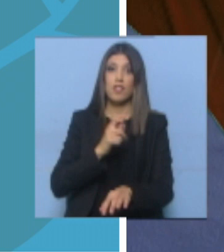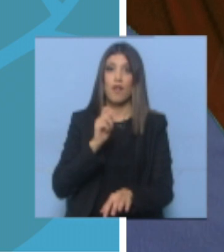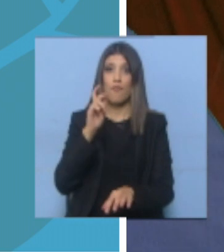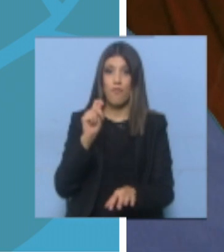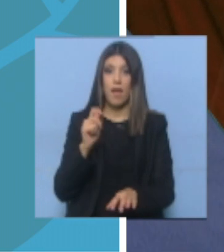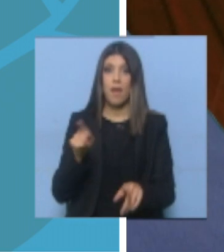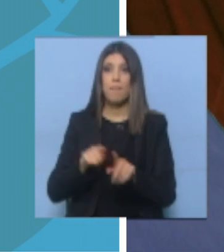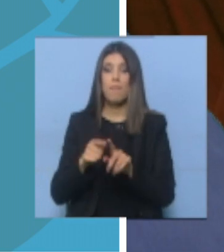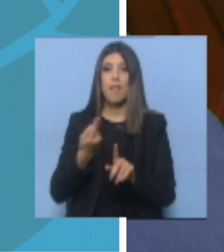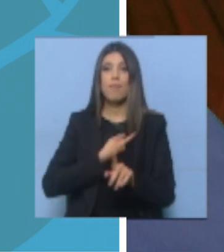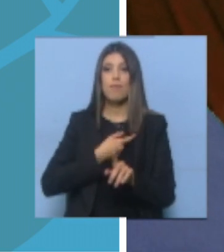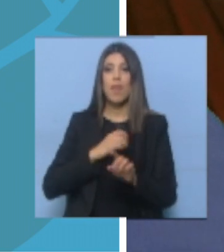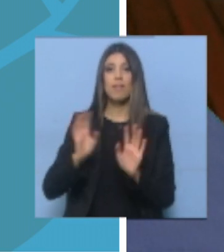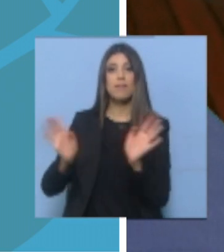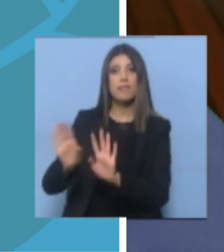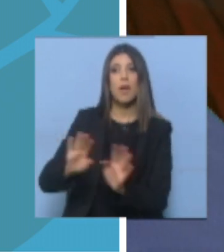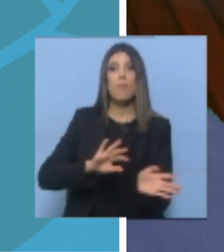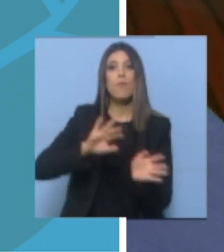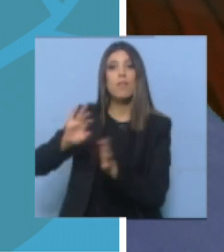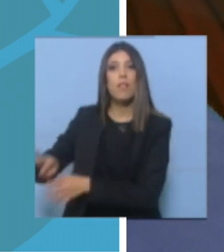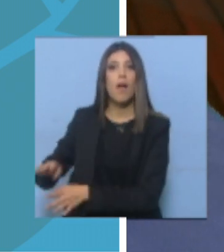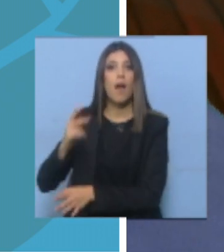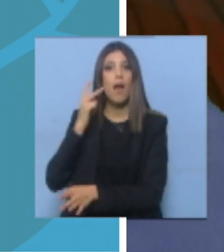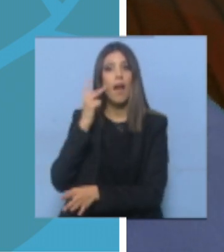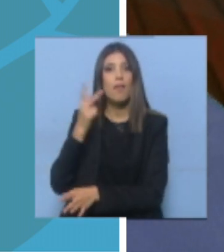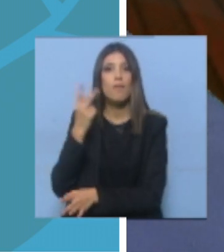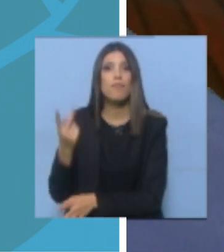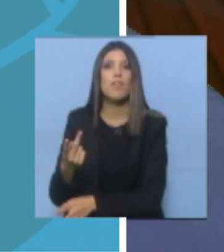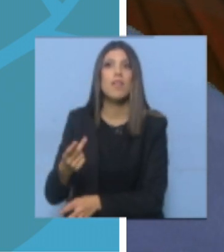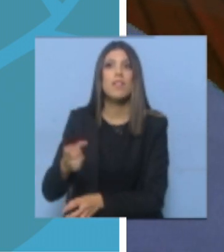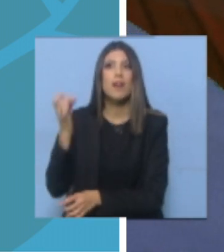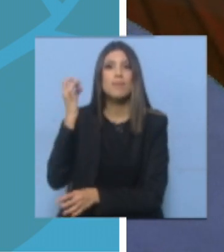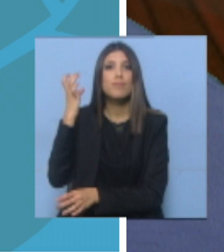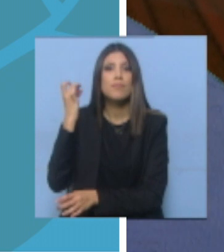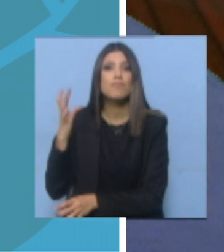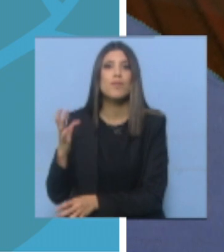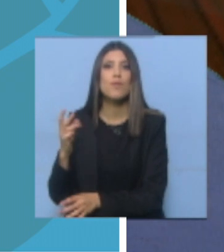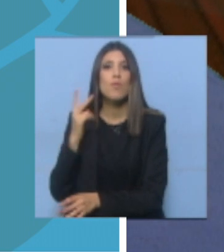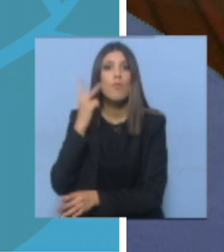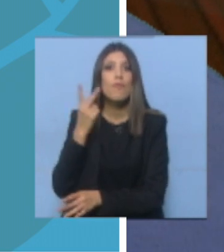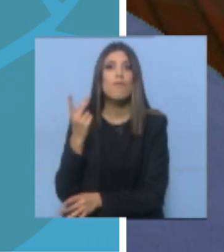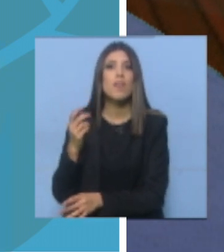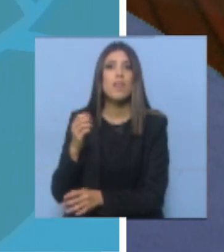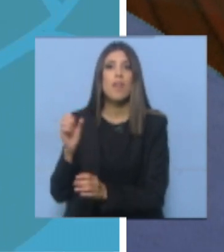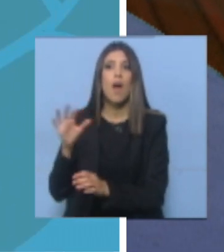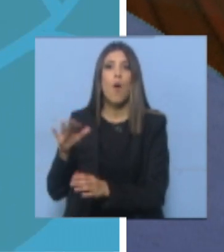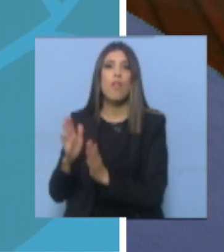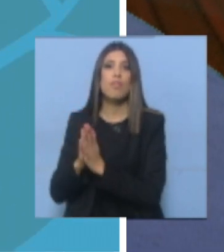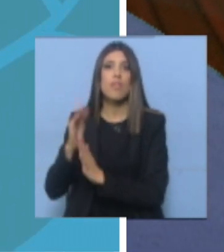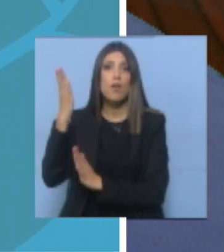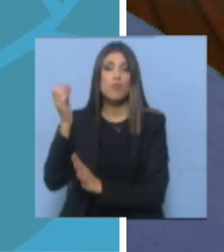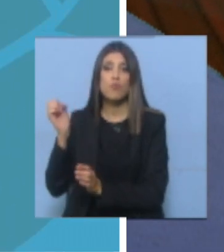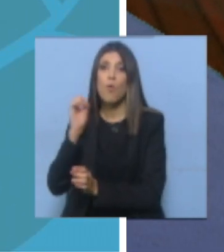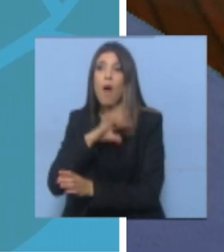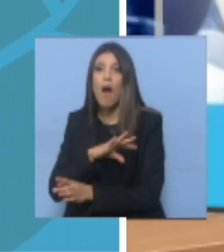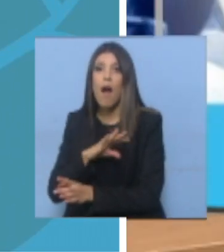a renunciar, digamos, a pôr de lado a sua vida pagã, uma existência sem Deus, etc. O segundo domingo, à volta